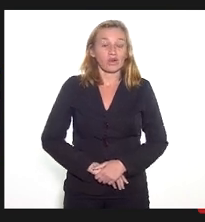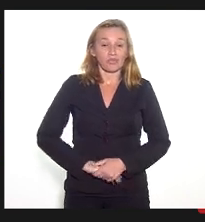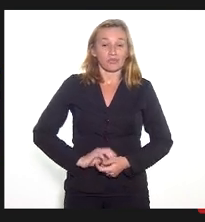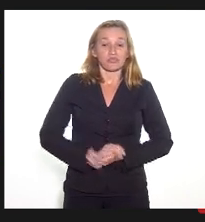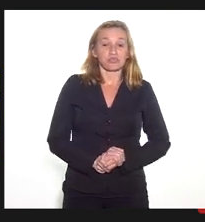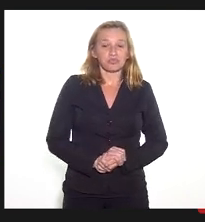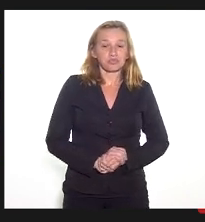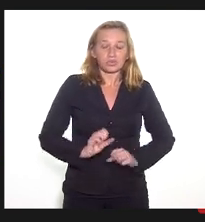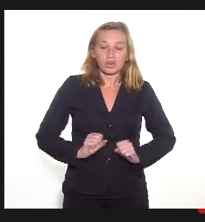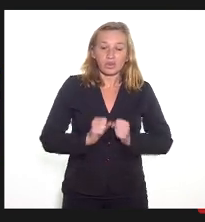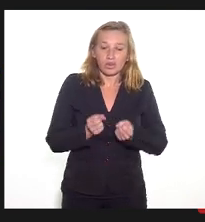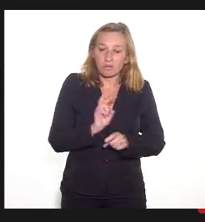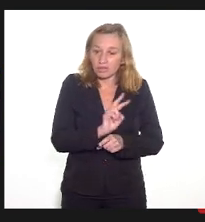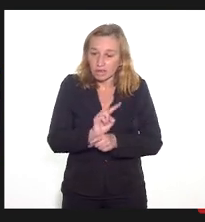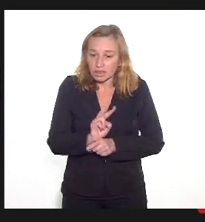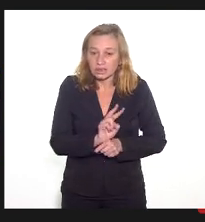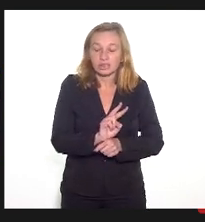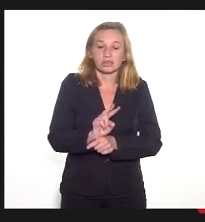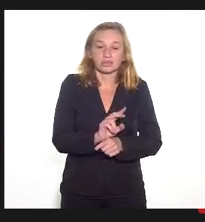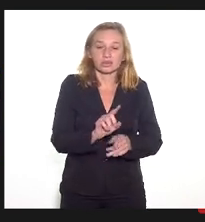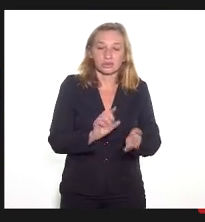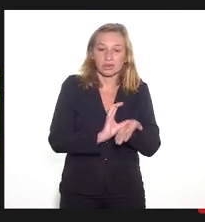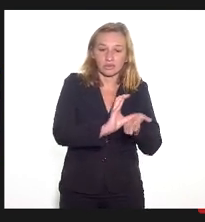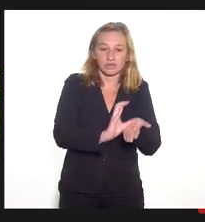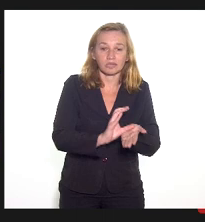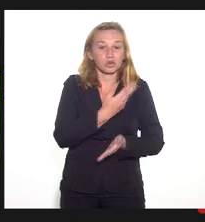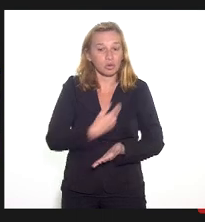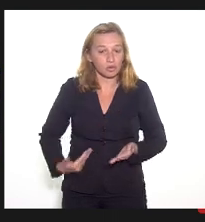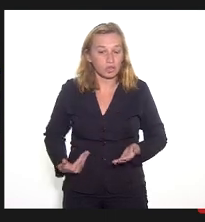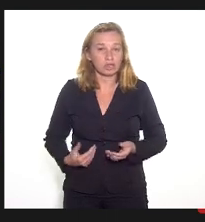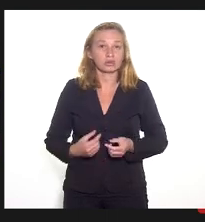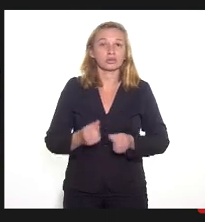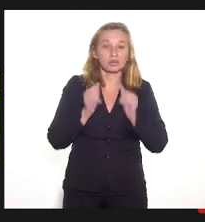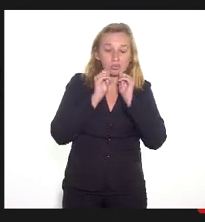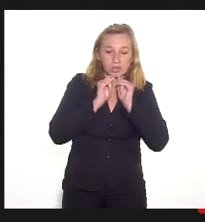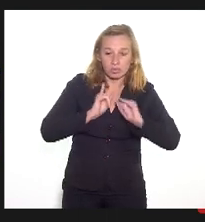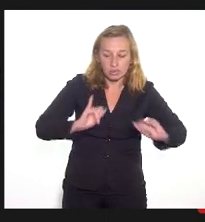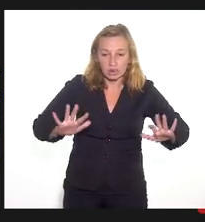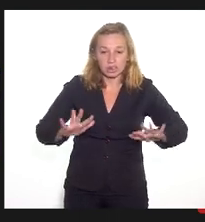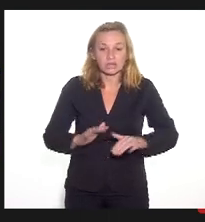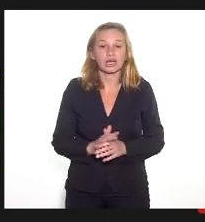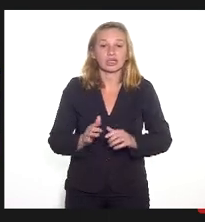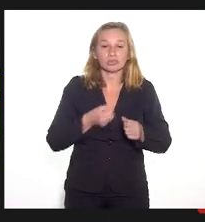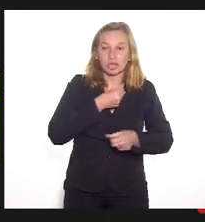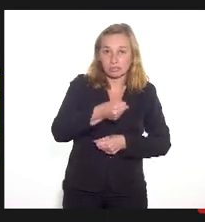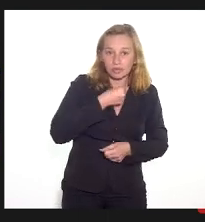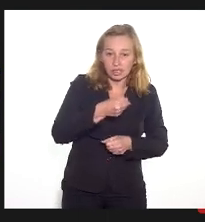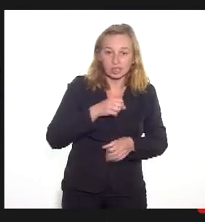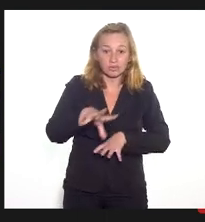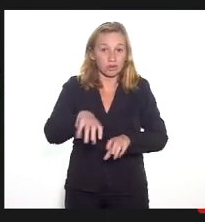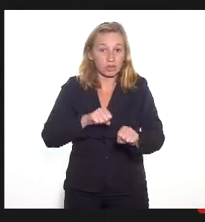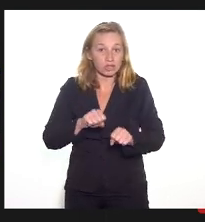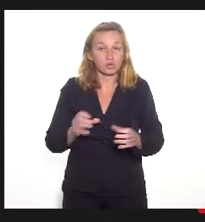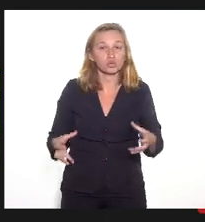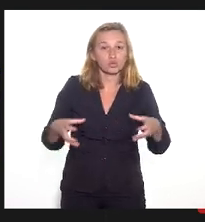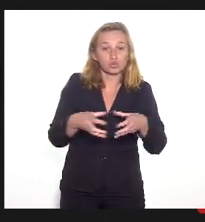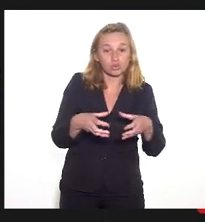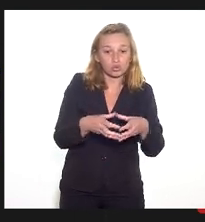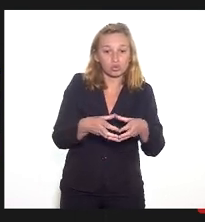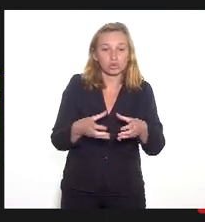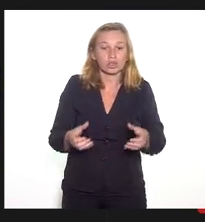um fórum de fiscalização das verbas do governo para publicidade, para assessoria de imprensa, um fórum também de formação, junto com tantas entidades aí boas